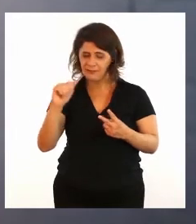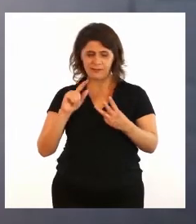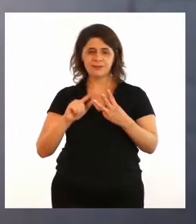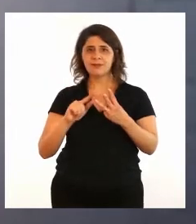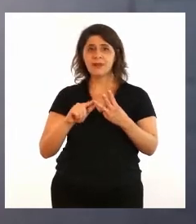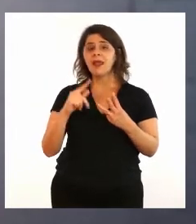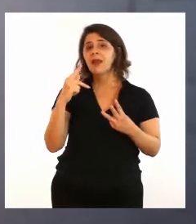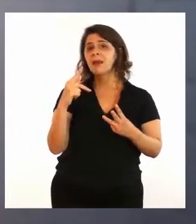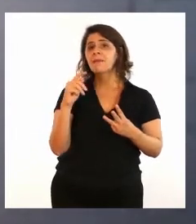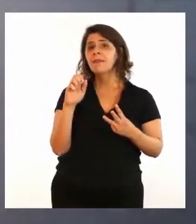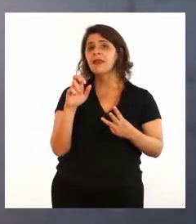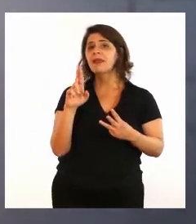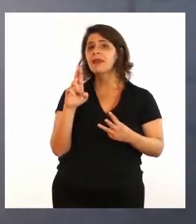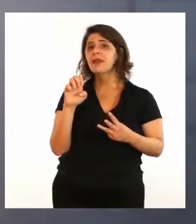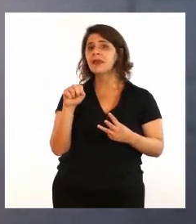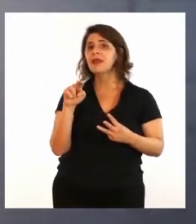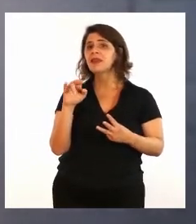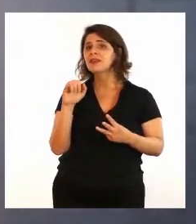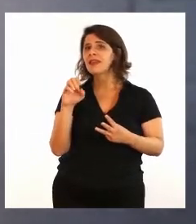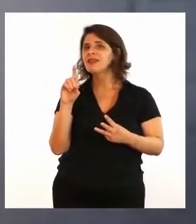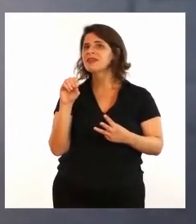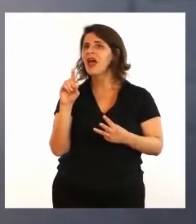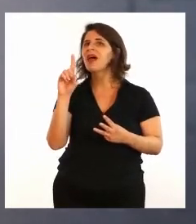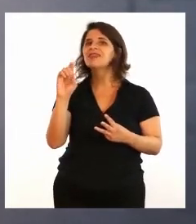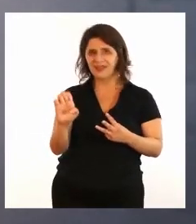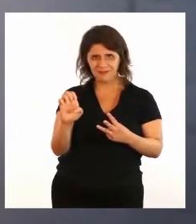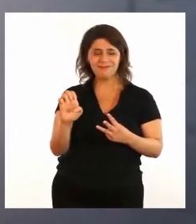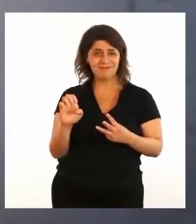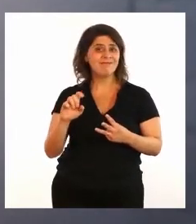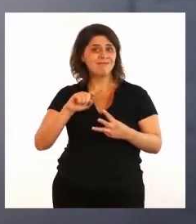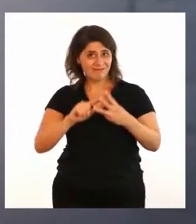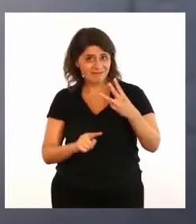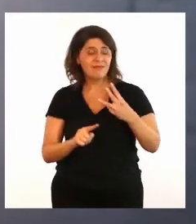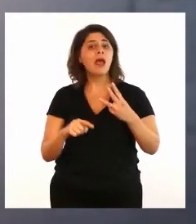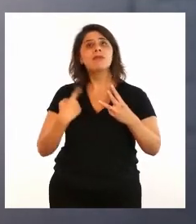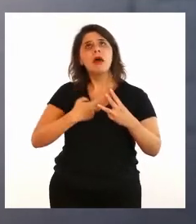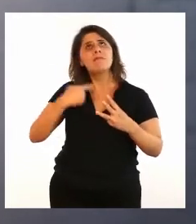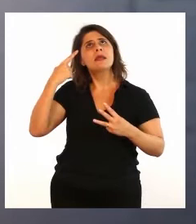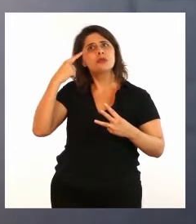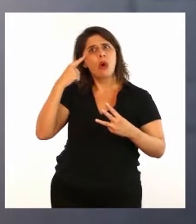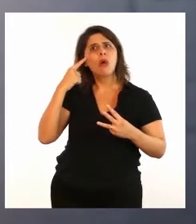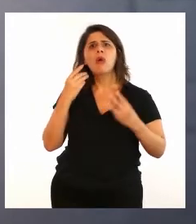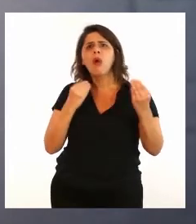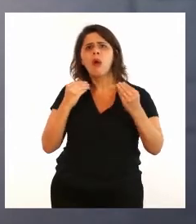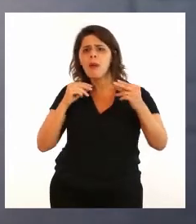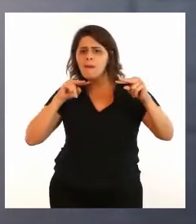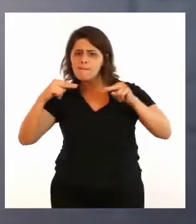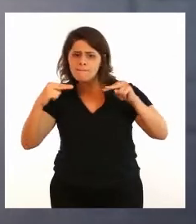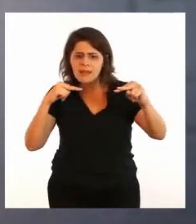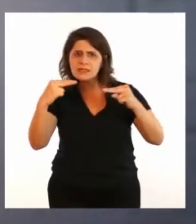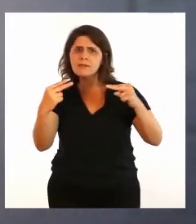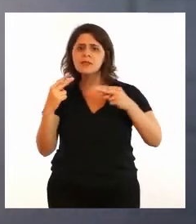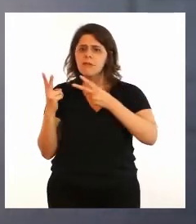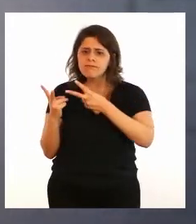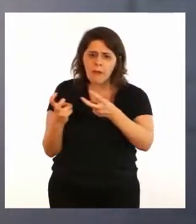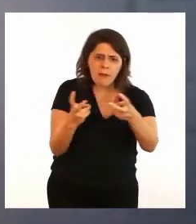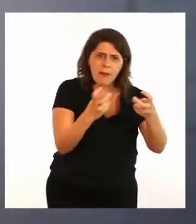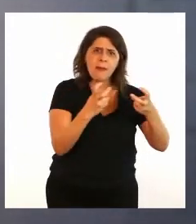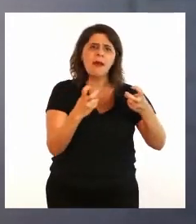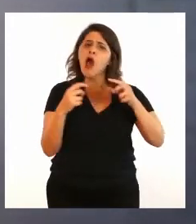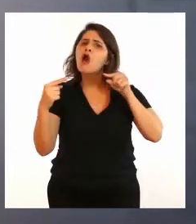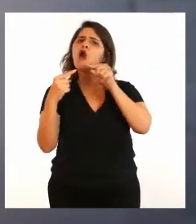torno do Bendegó, uma diversidade de percepções e de vozes que se relacionam também com essas